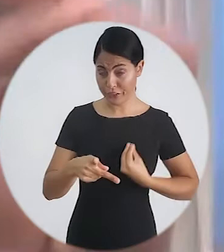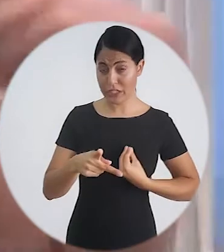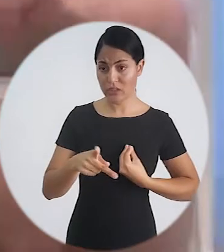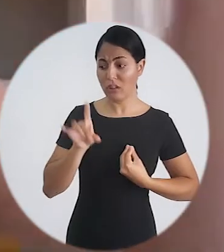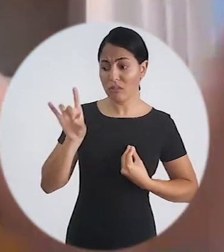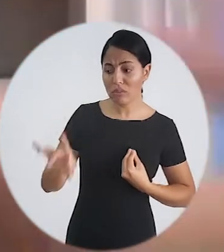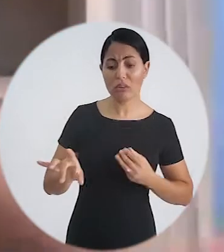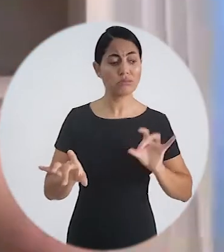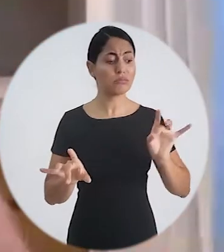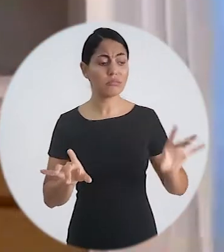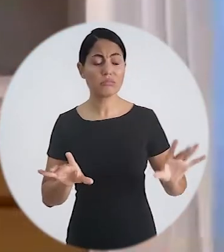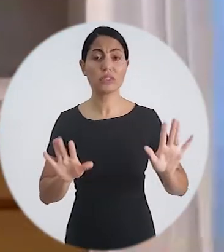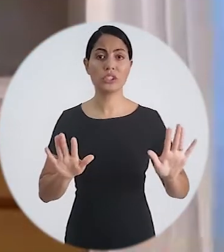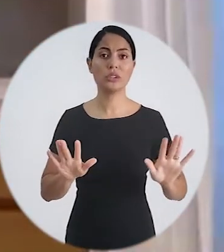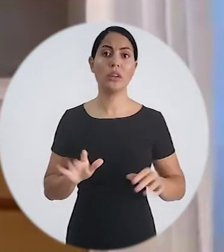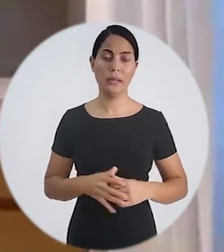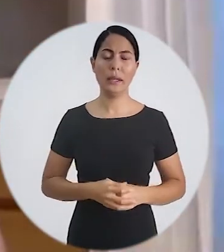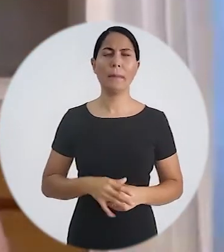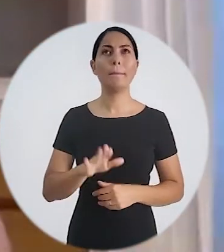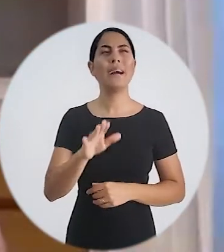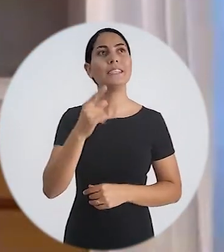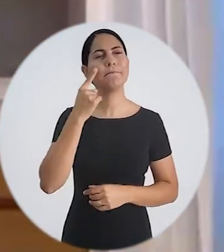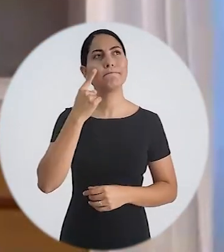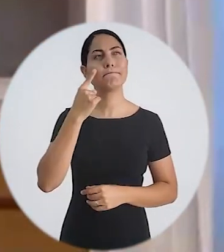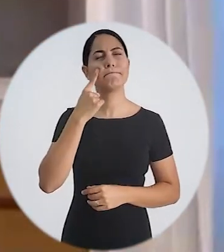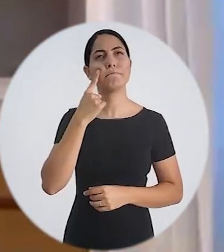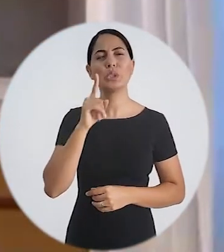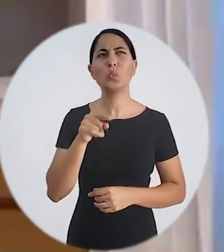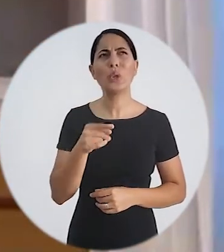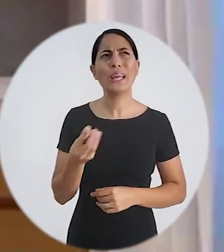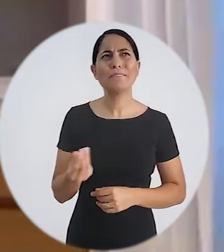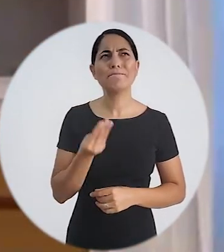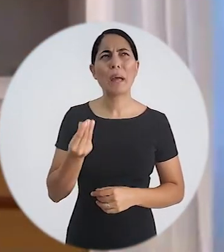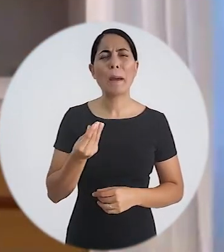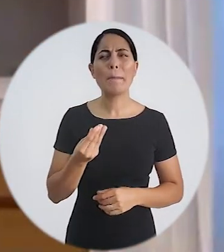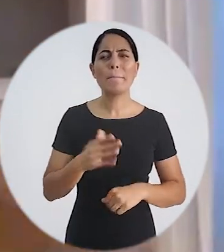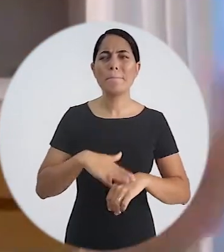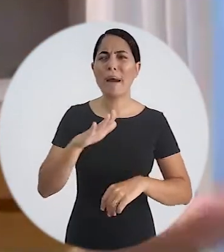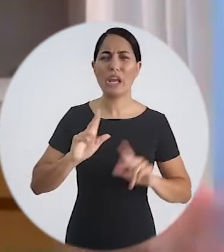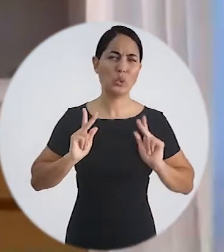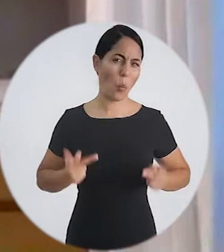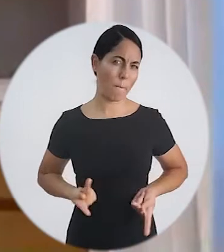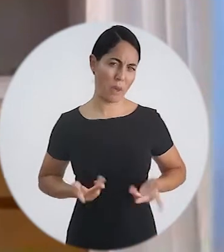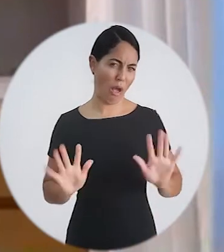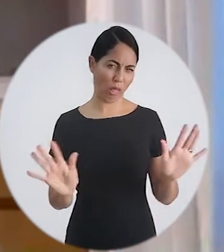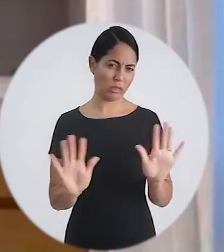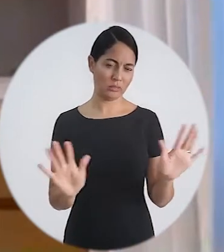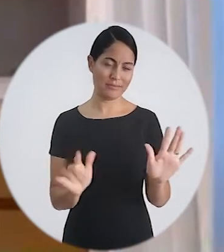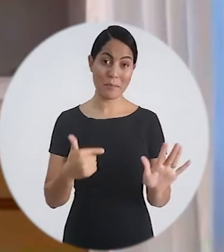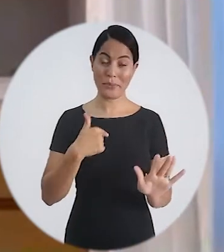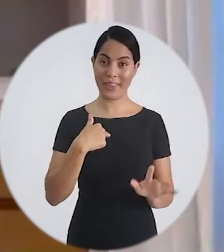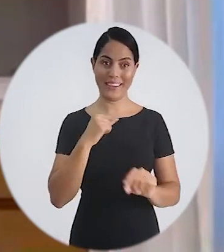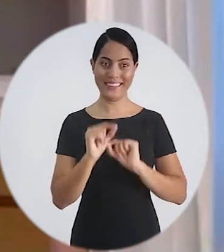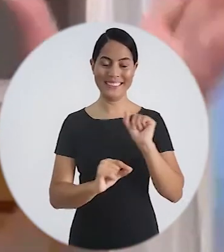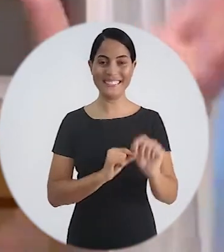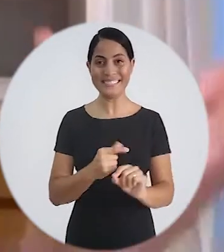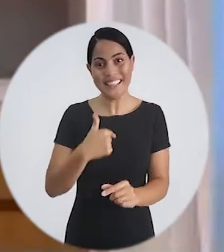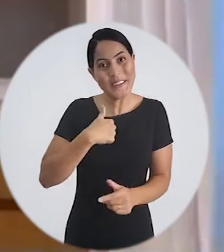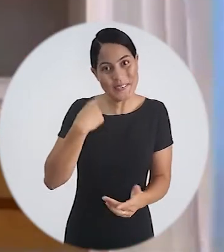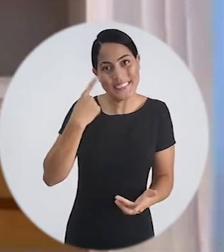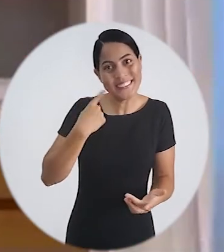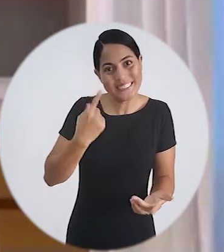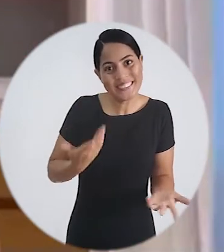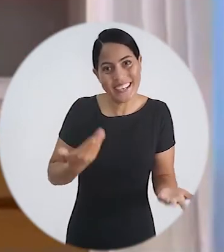dizer, daquelas pessoas, né? Mas eu não sei se eu diria que é mais humanizada, porque me parece que, eu não